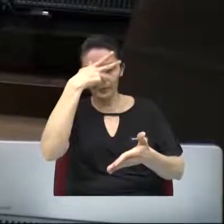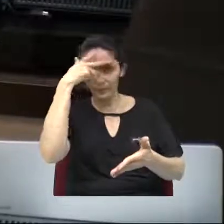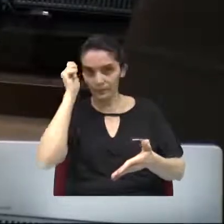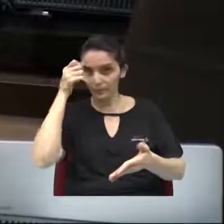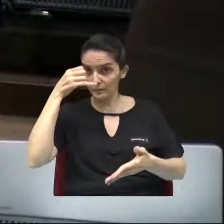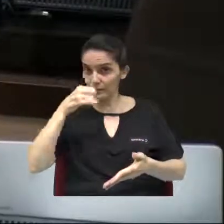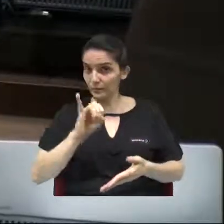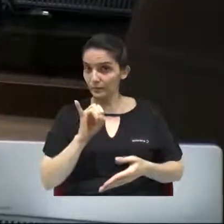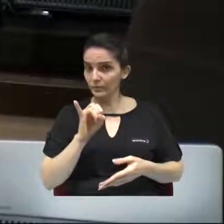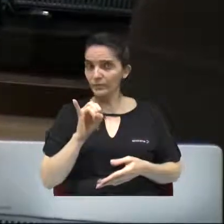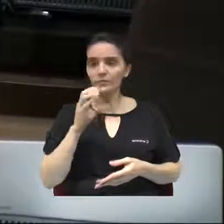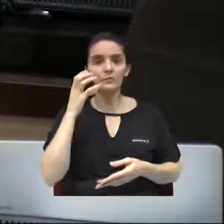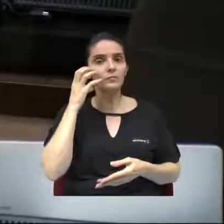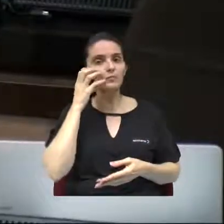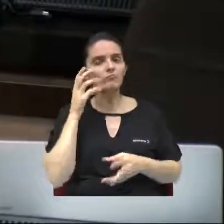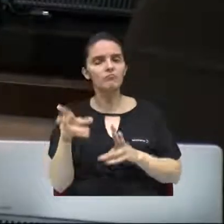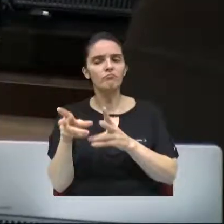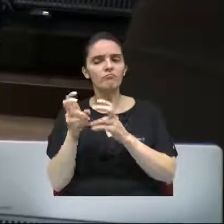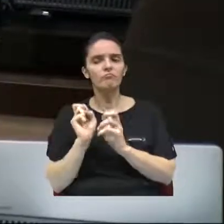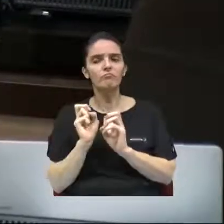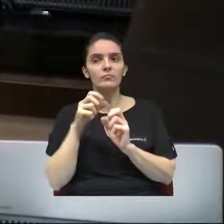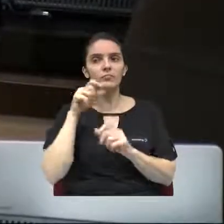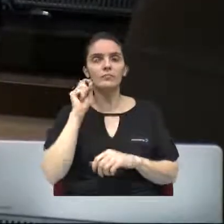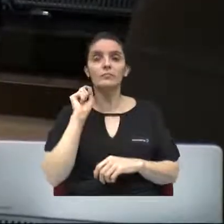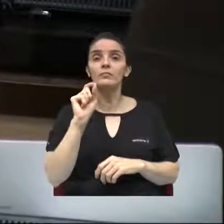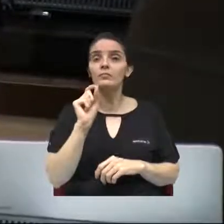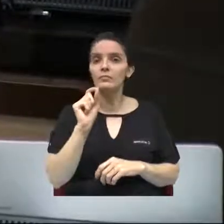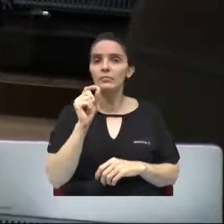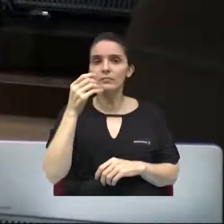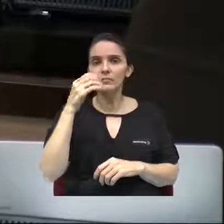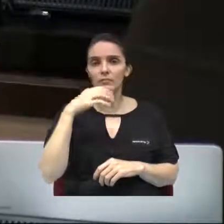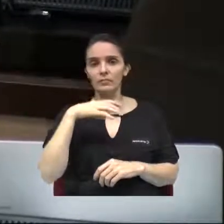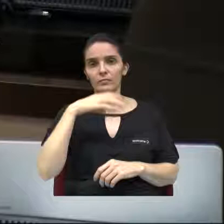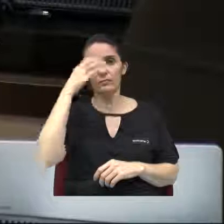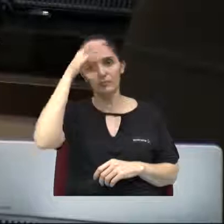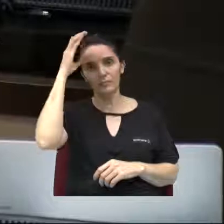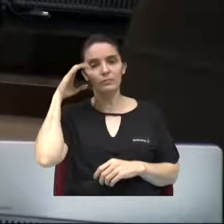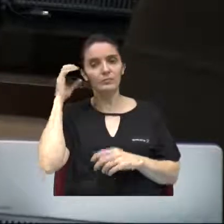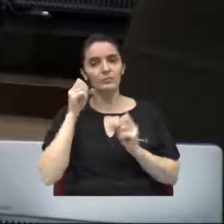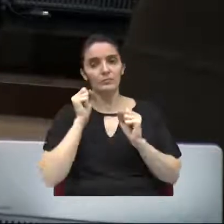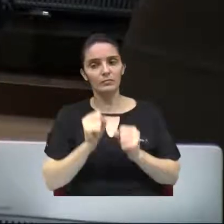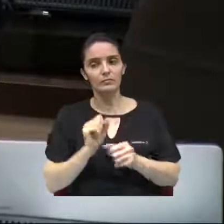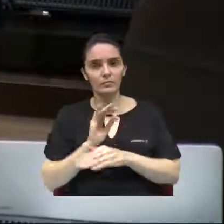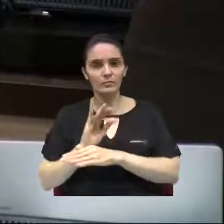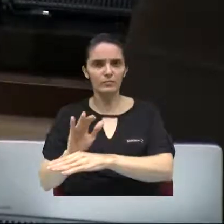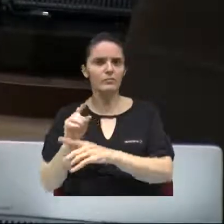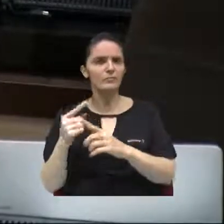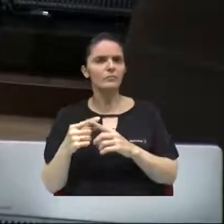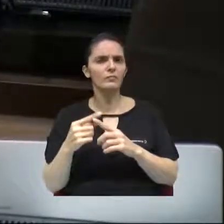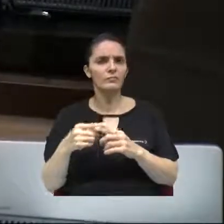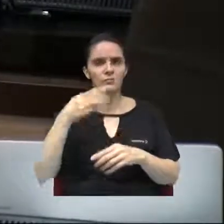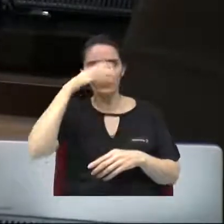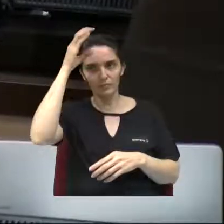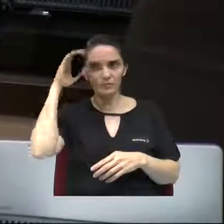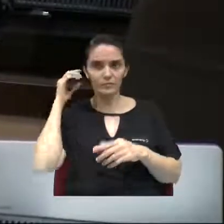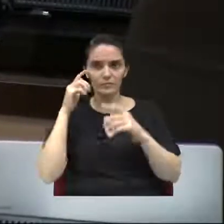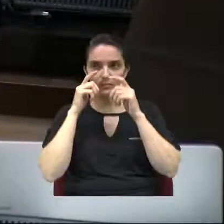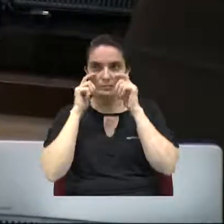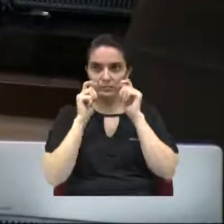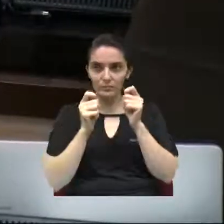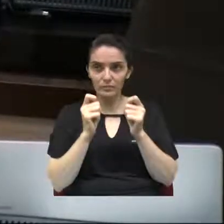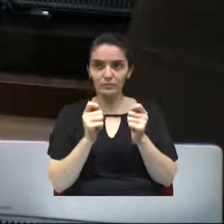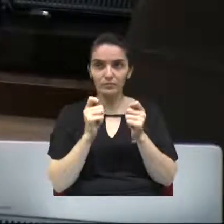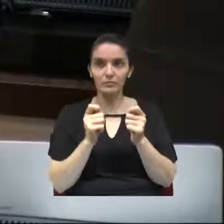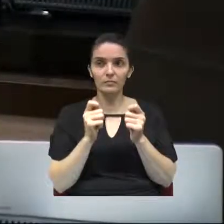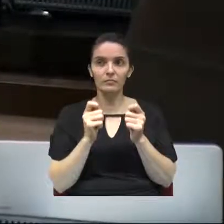senhor identifique que eu possa fazer, de algum modo, de alguma forma, porque é algo que me chamou muito a atenção acerca da